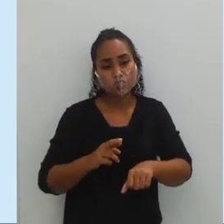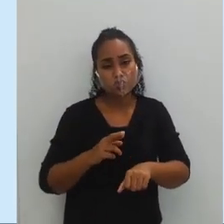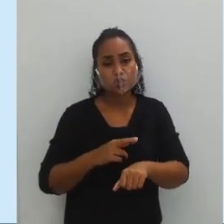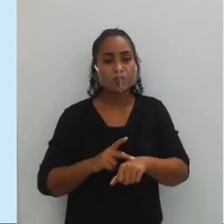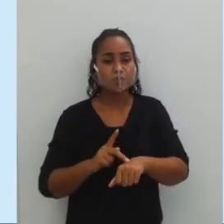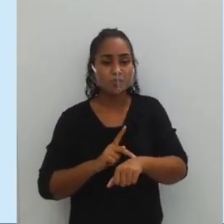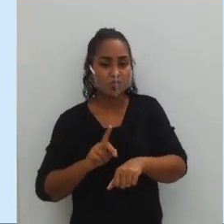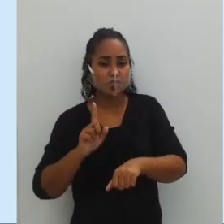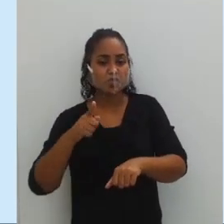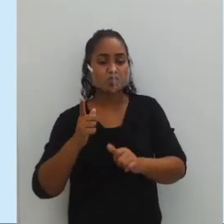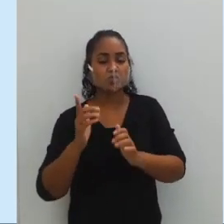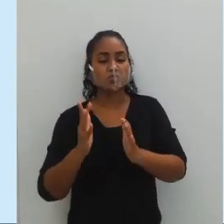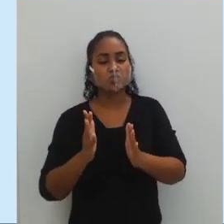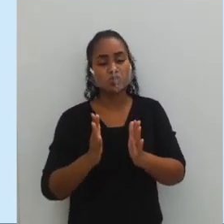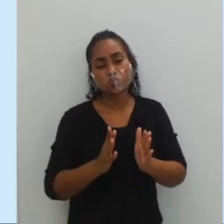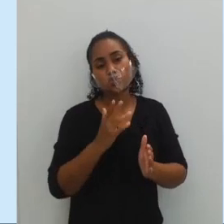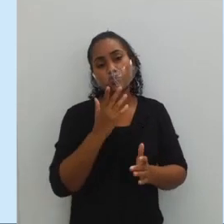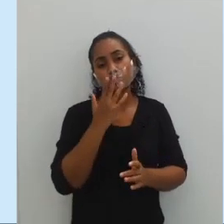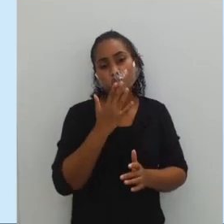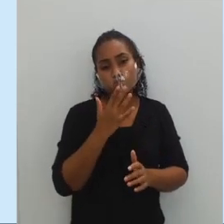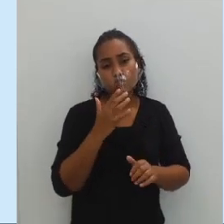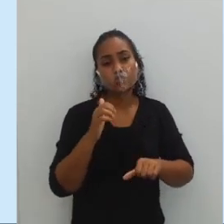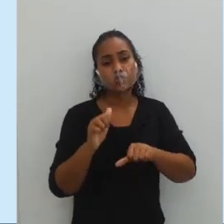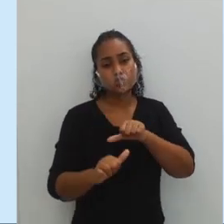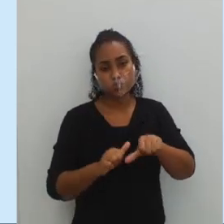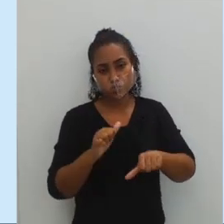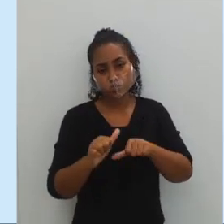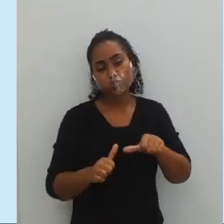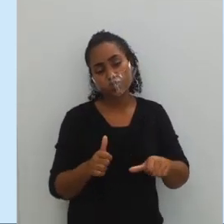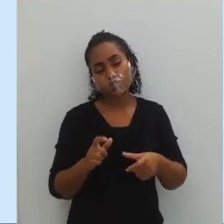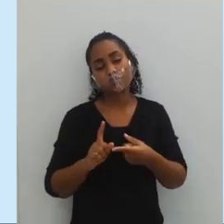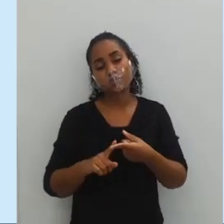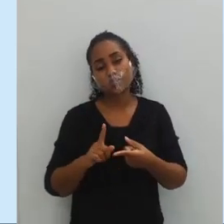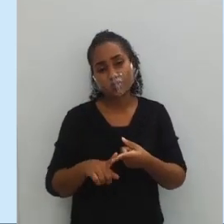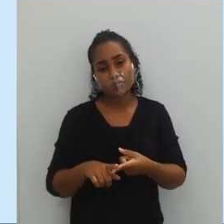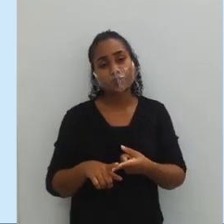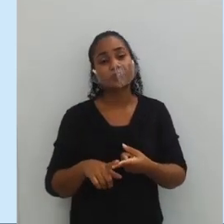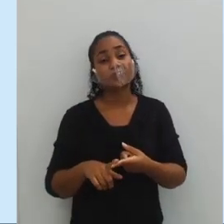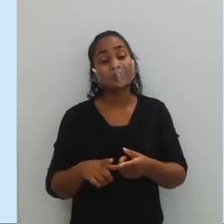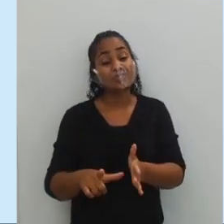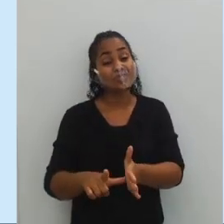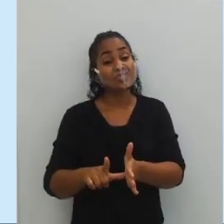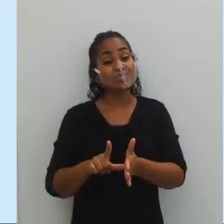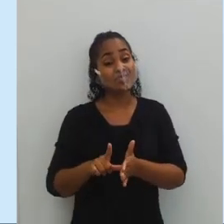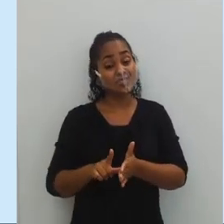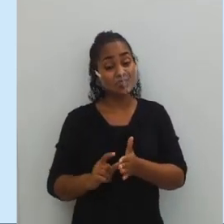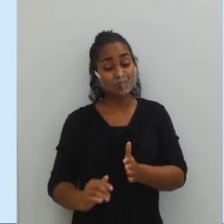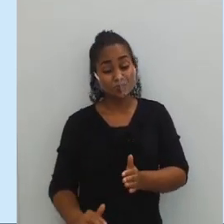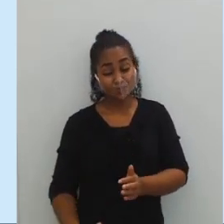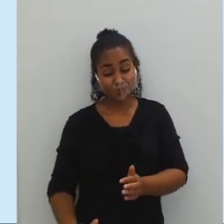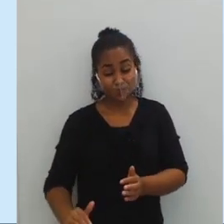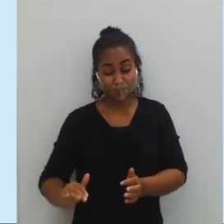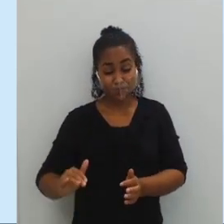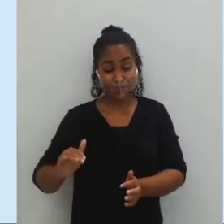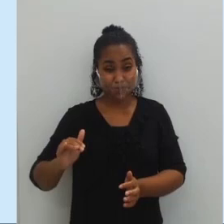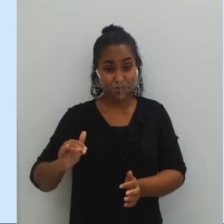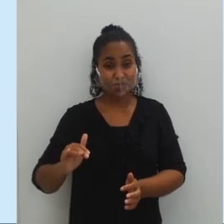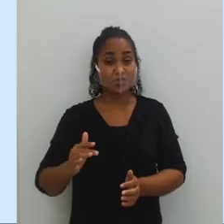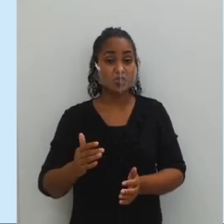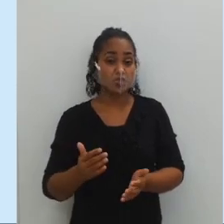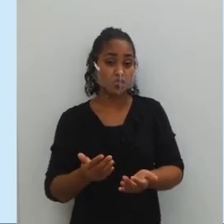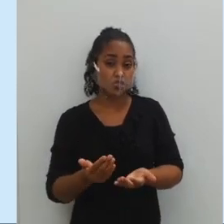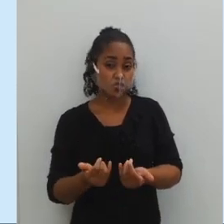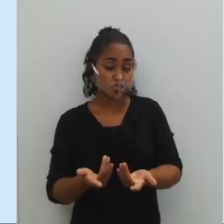que são os graus, e tem outras cores, outras variações de faixa. E antes, se você começar o jiu-jitsu praticando